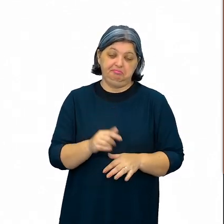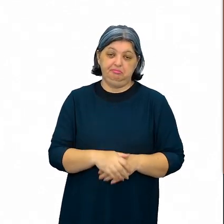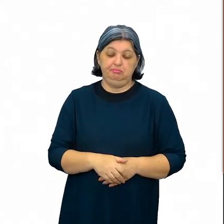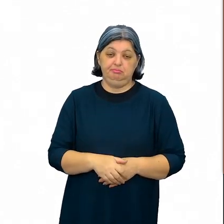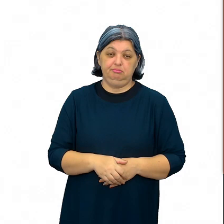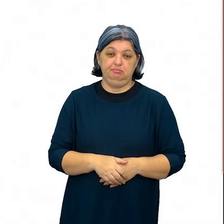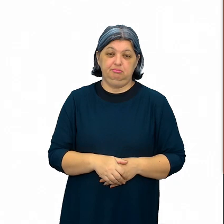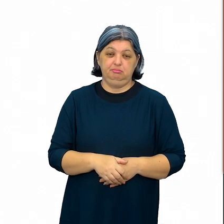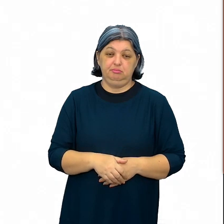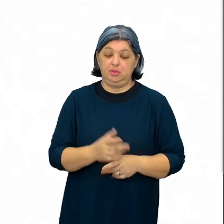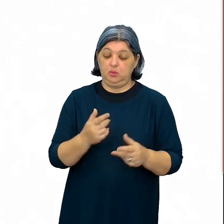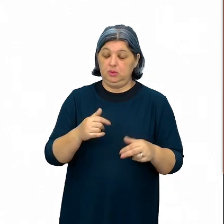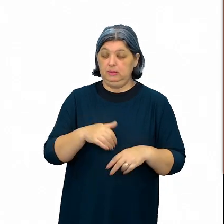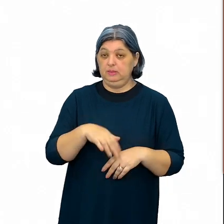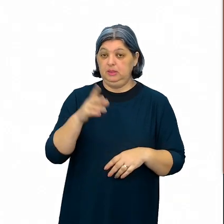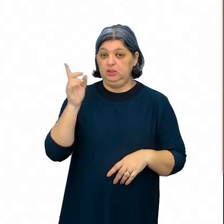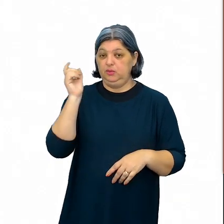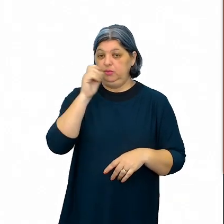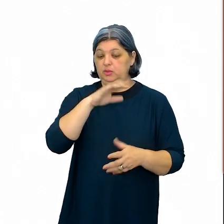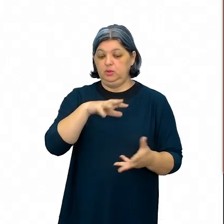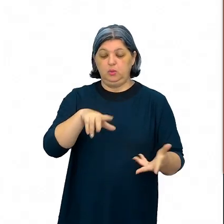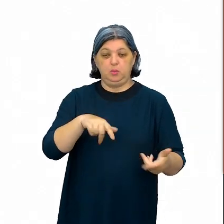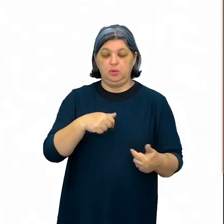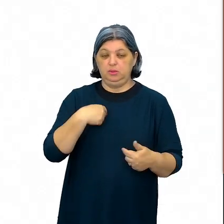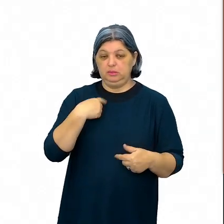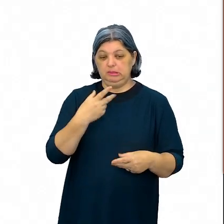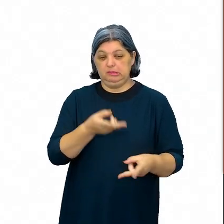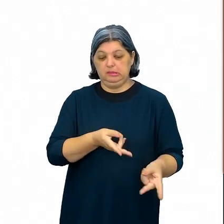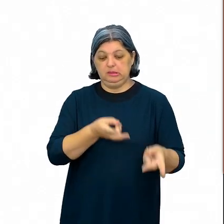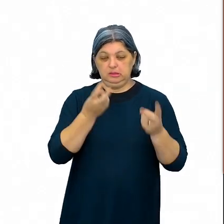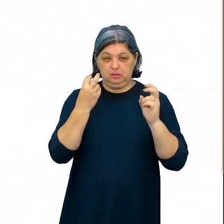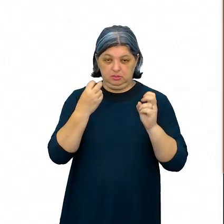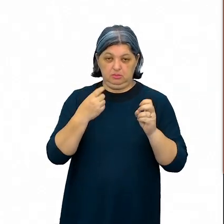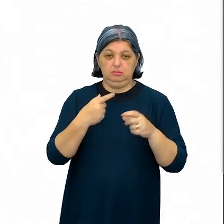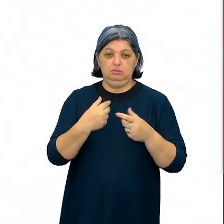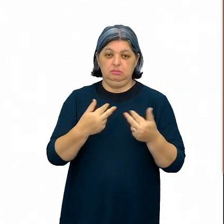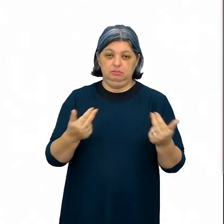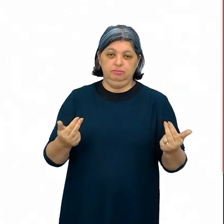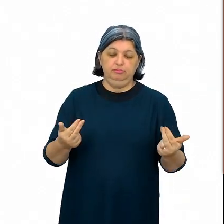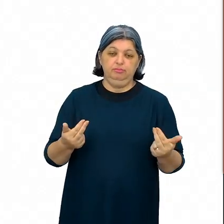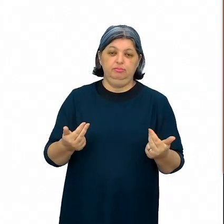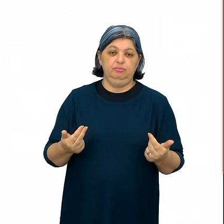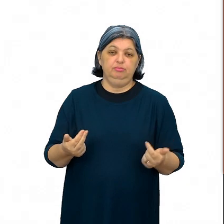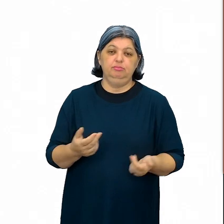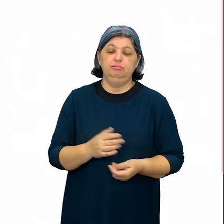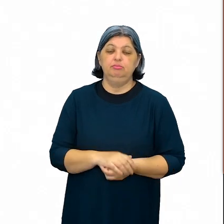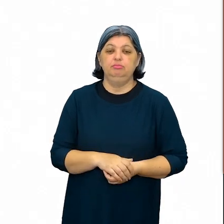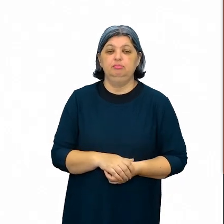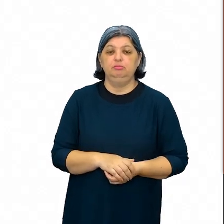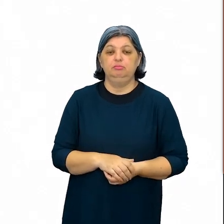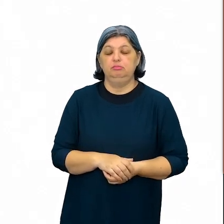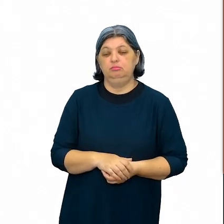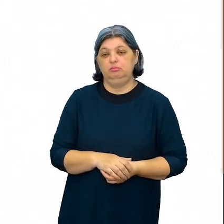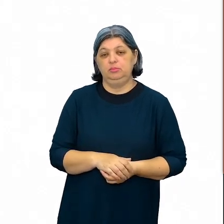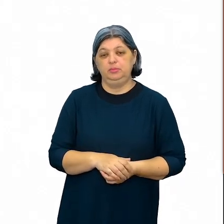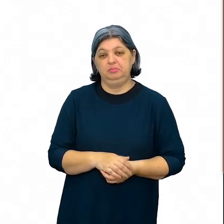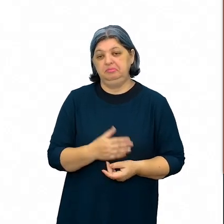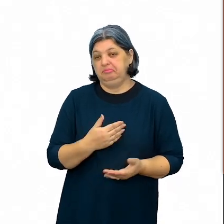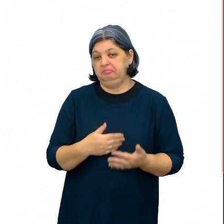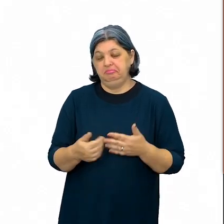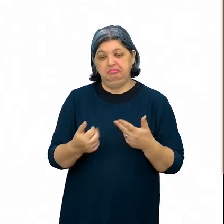coisa mais difícil do mundo é eu consegui olhar para aquilo seja lá por qual motivo